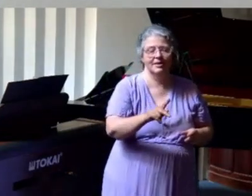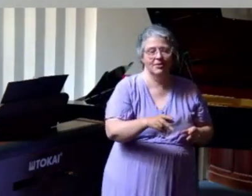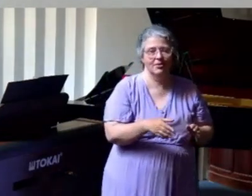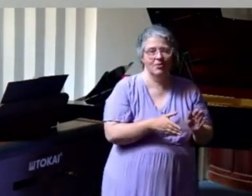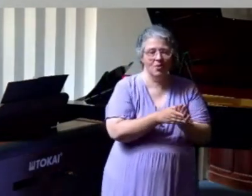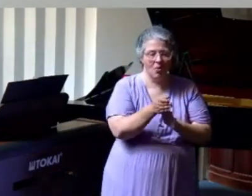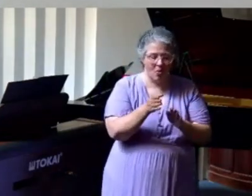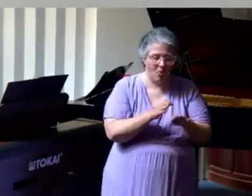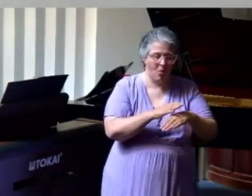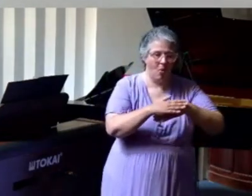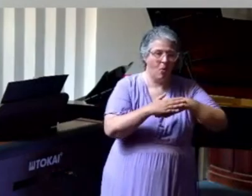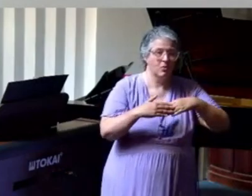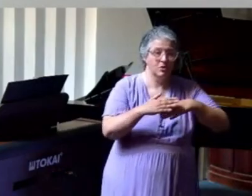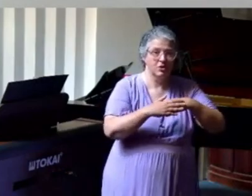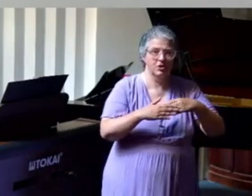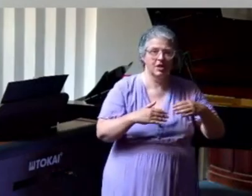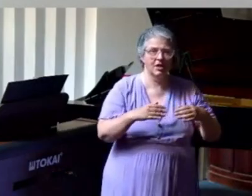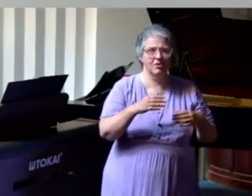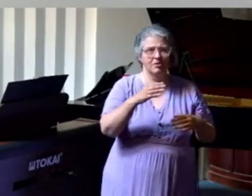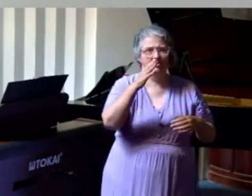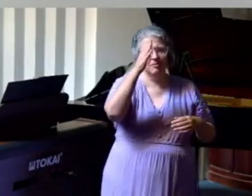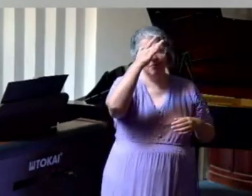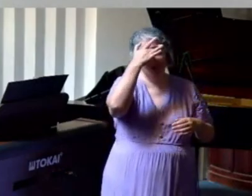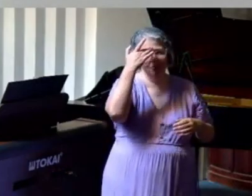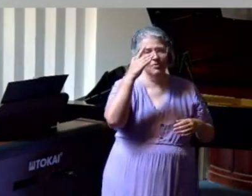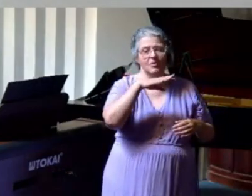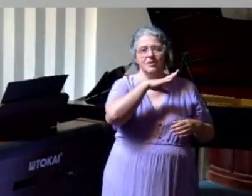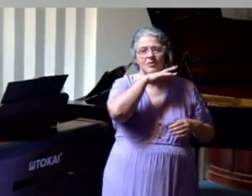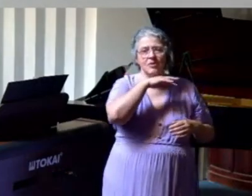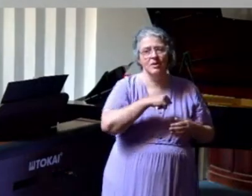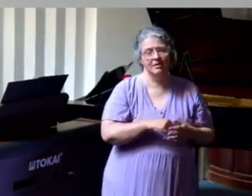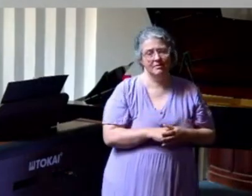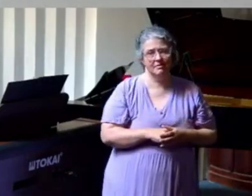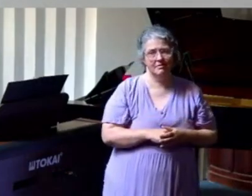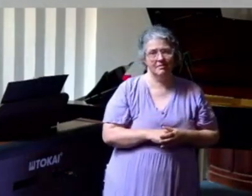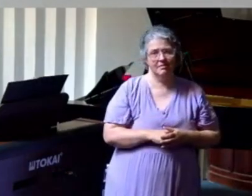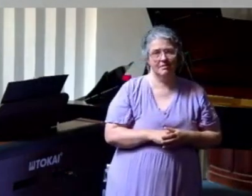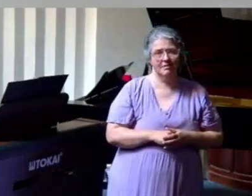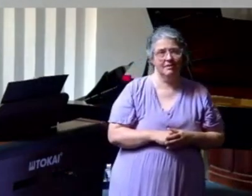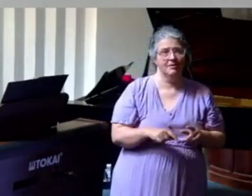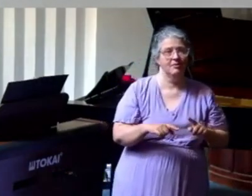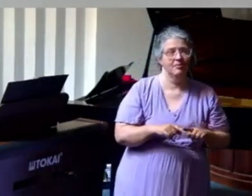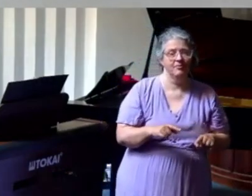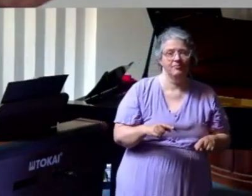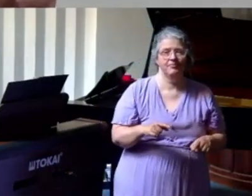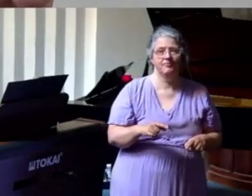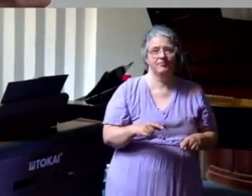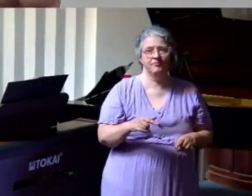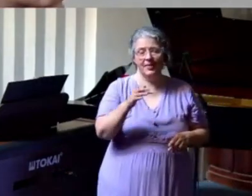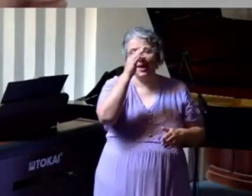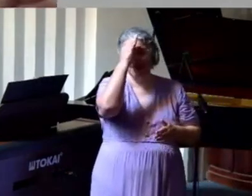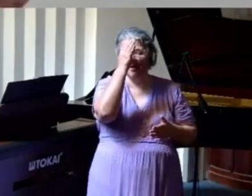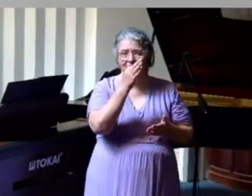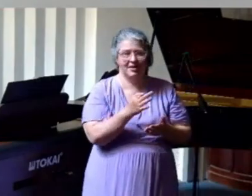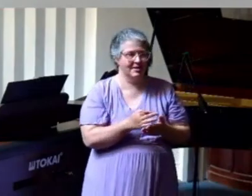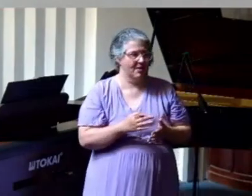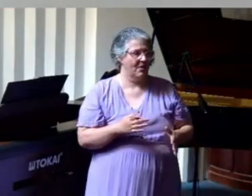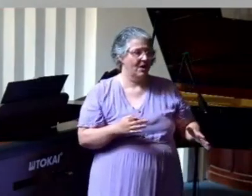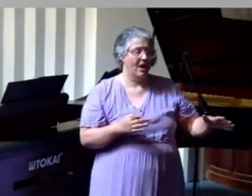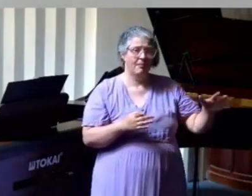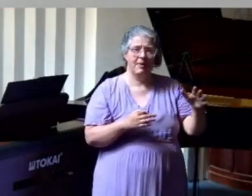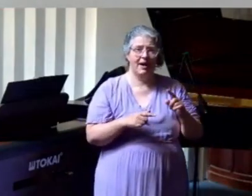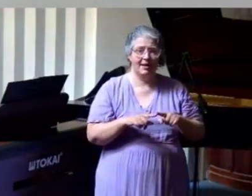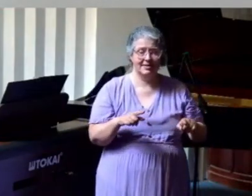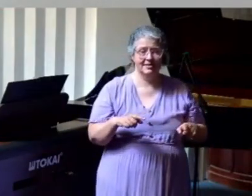adorar, tudo isso é muito bom. Mas a nossa fé, em última instância, não depende dele ou